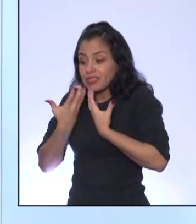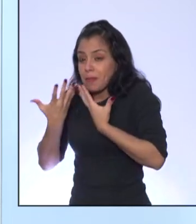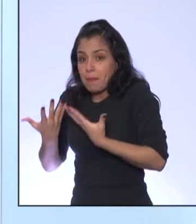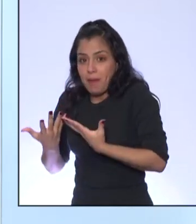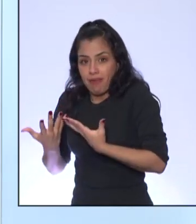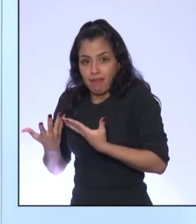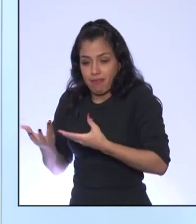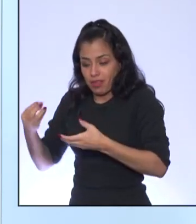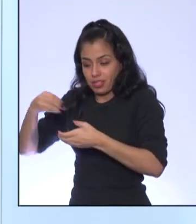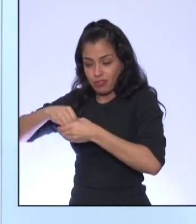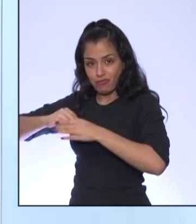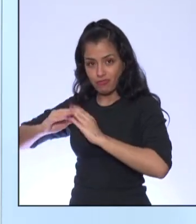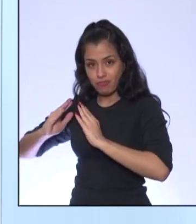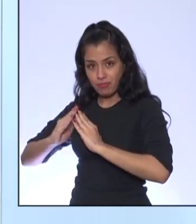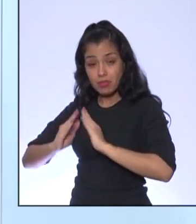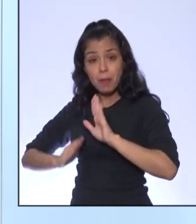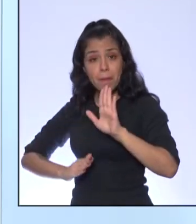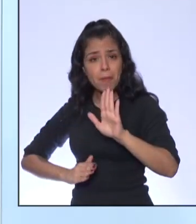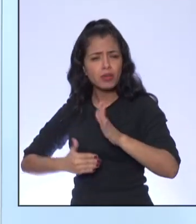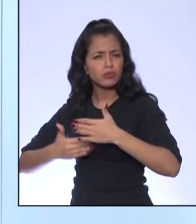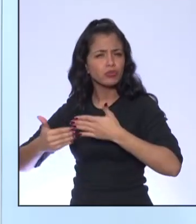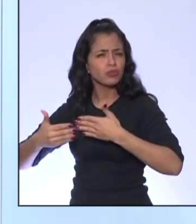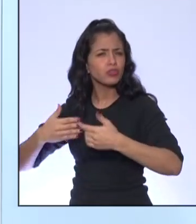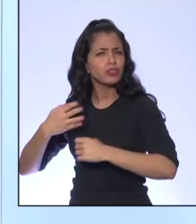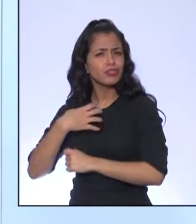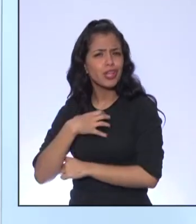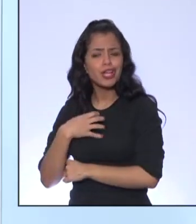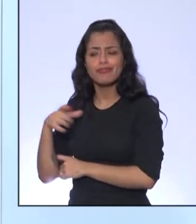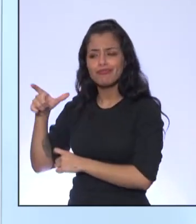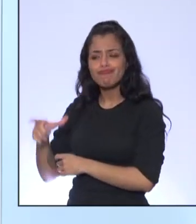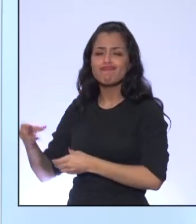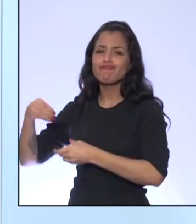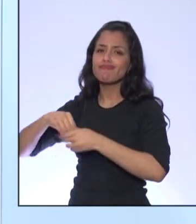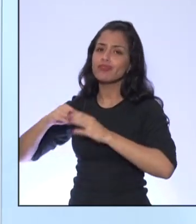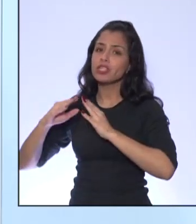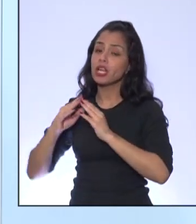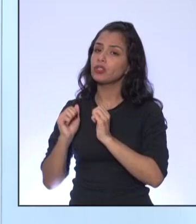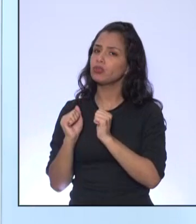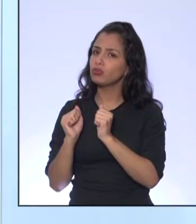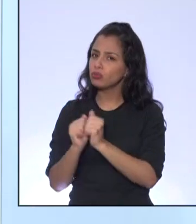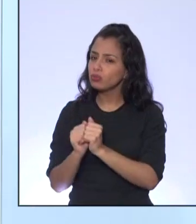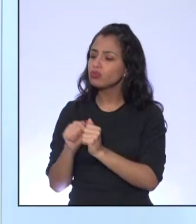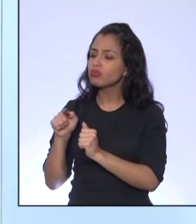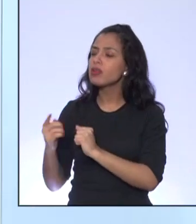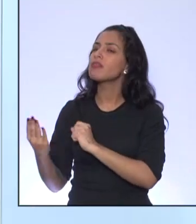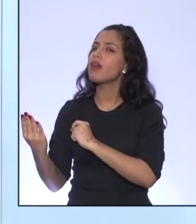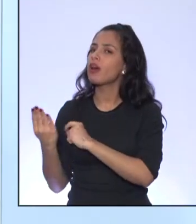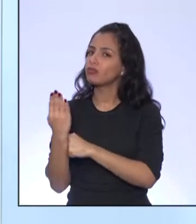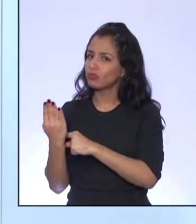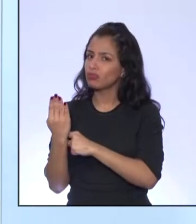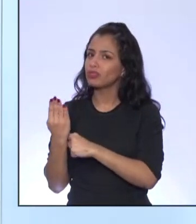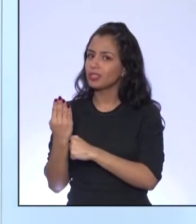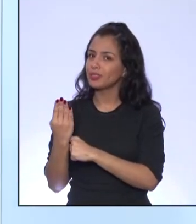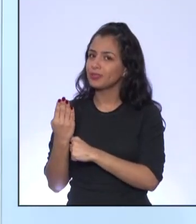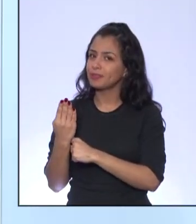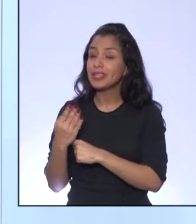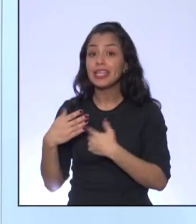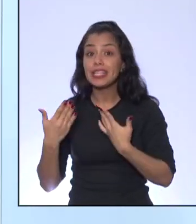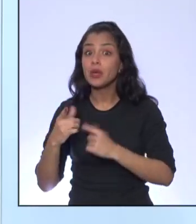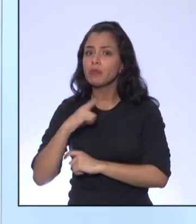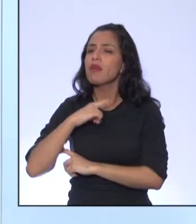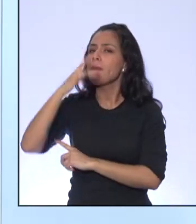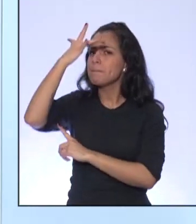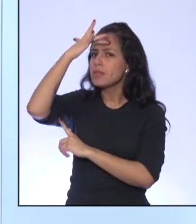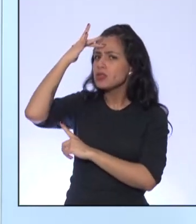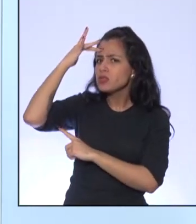pessoas, mas de alguma maneira elas estão ali nos ajudando. Né? Nós temos alguém que prepara a nossa